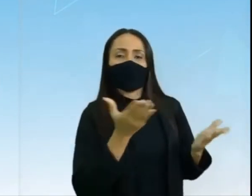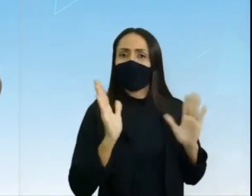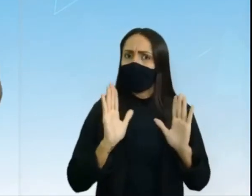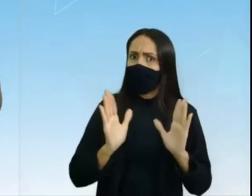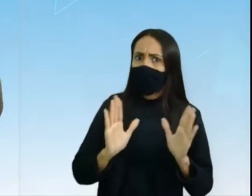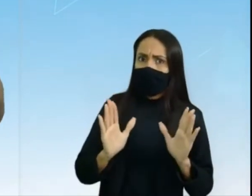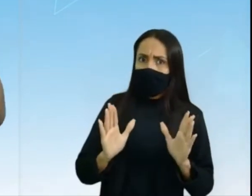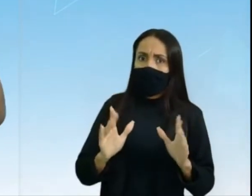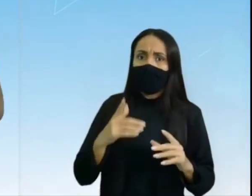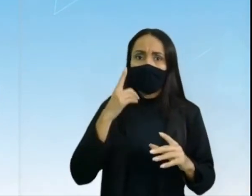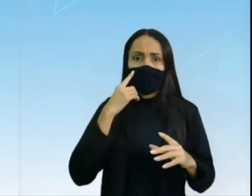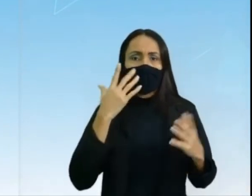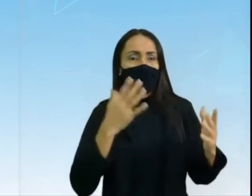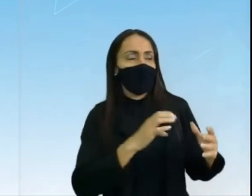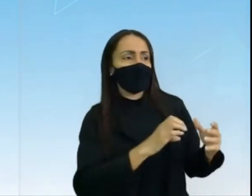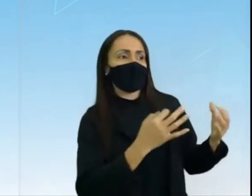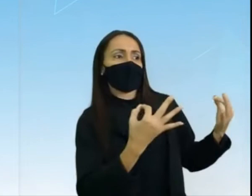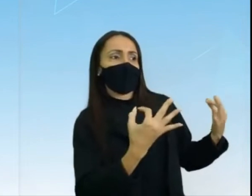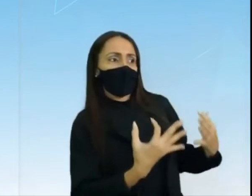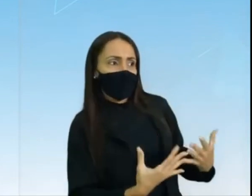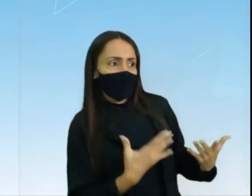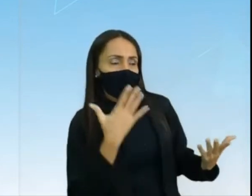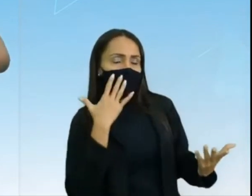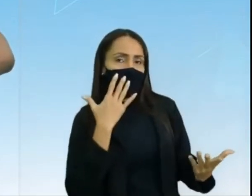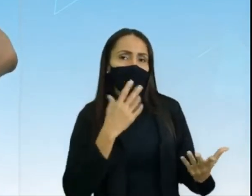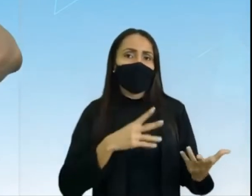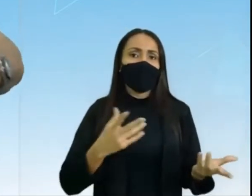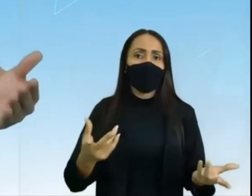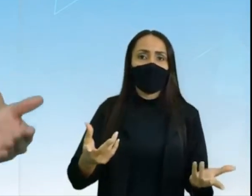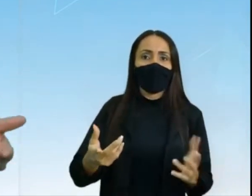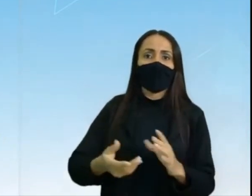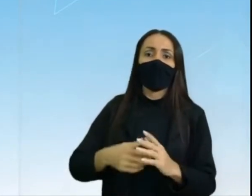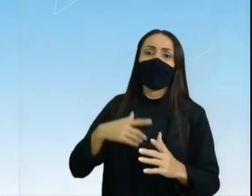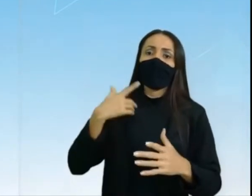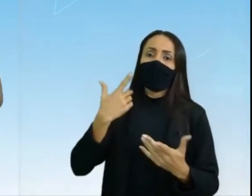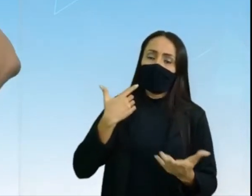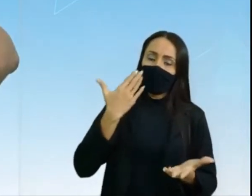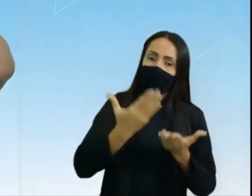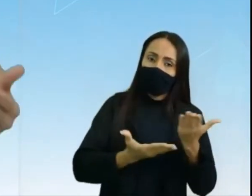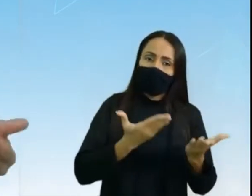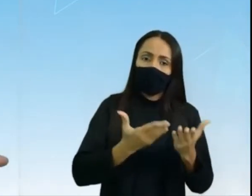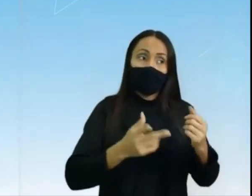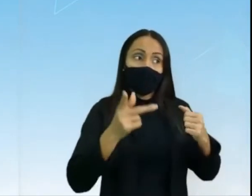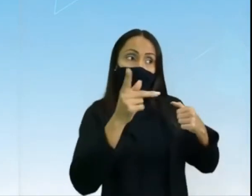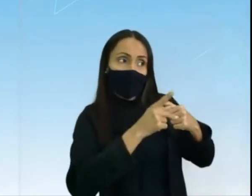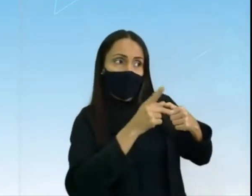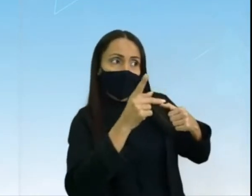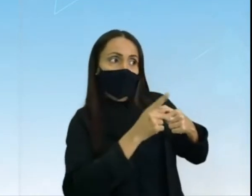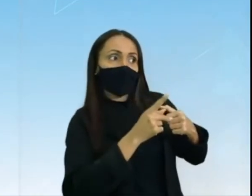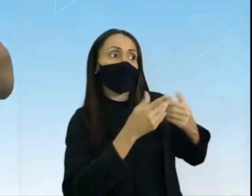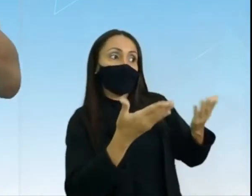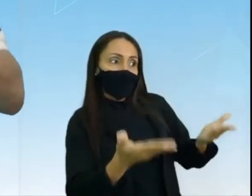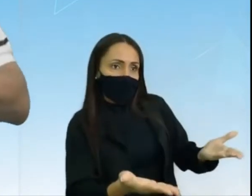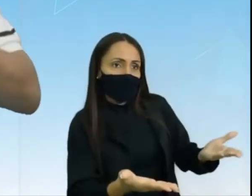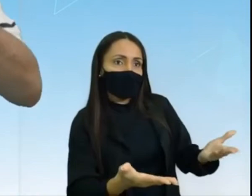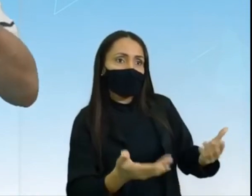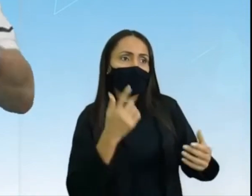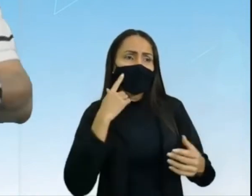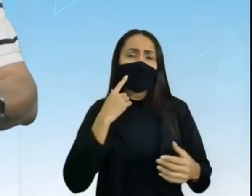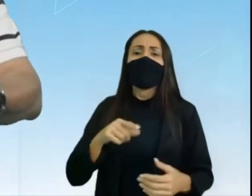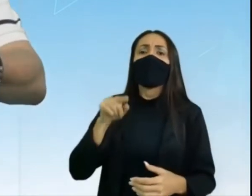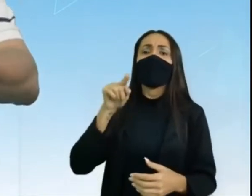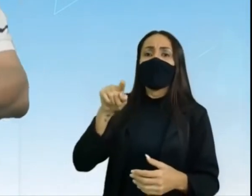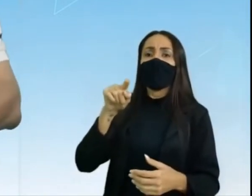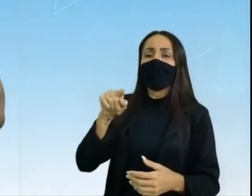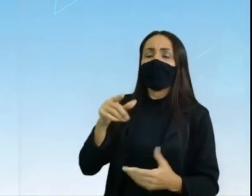o quê? Excelência, Vossa Senhoria e outros pronomes de tratamento. Esse ei,